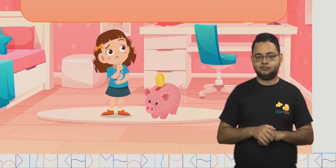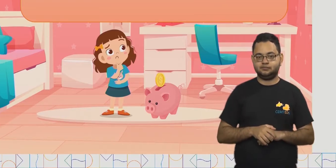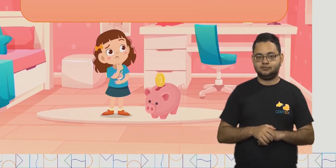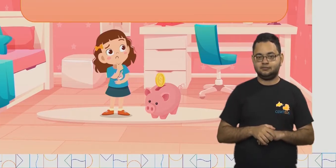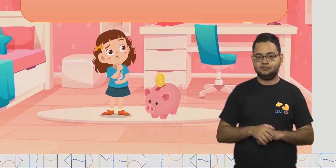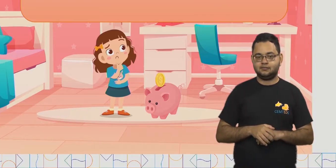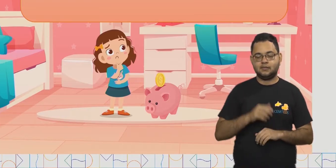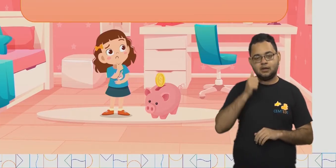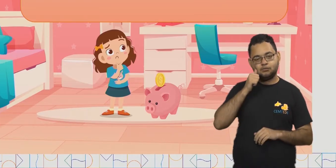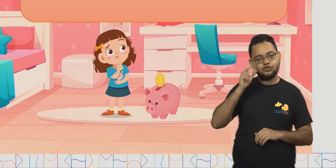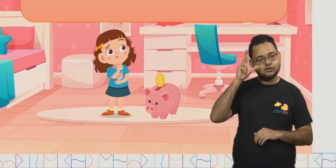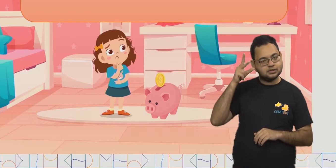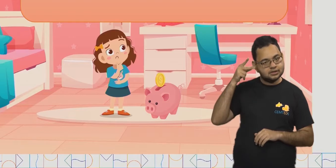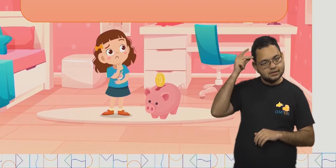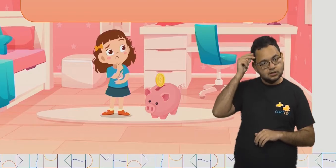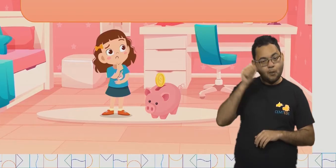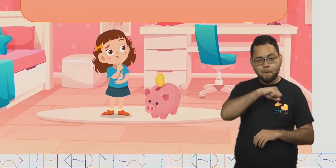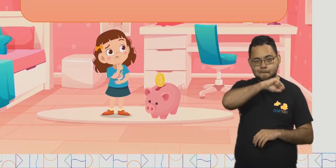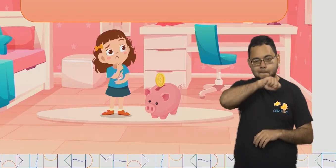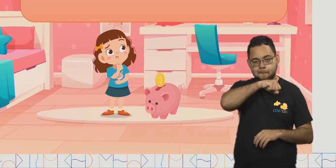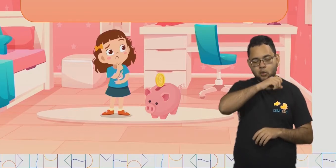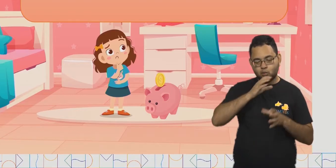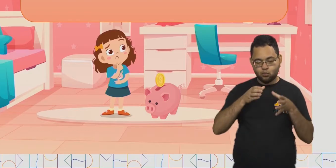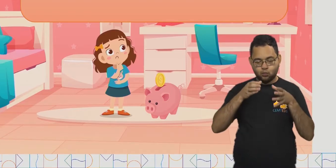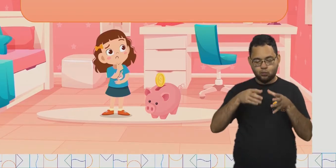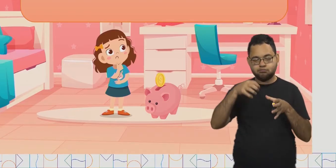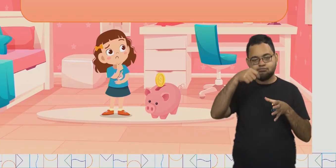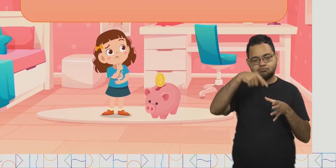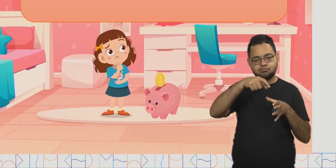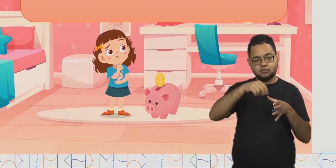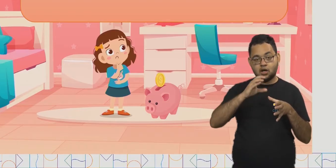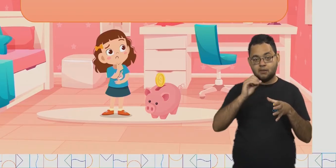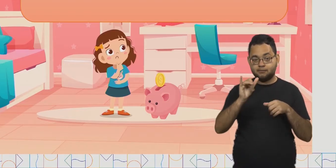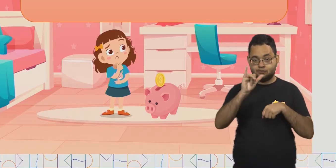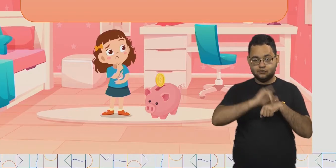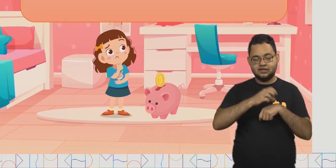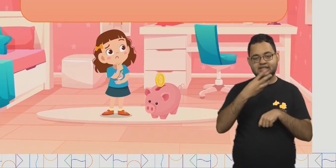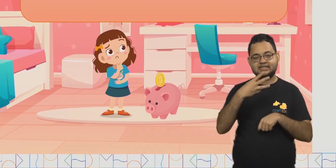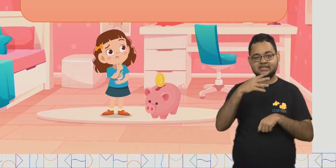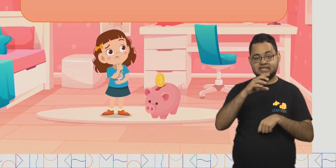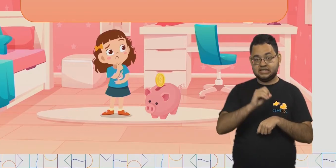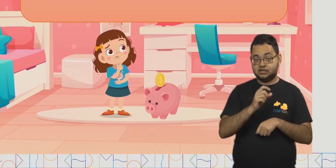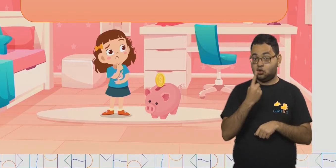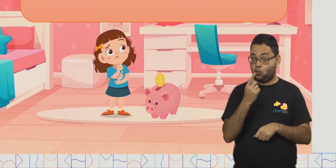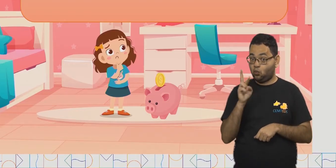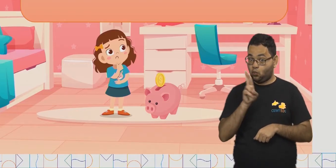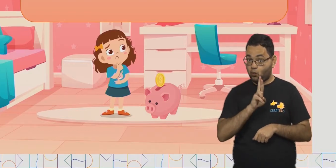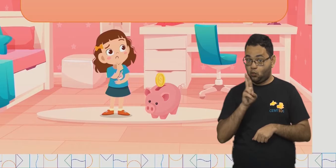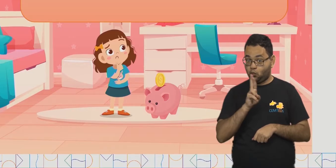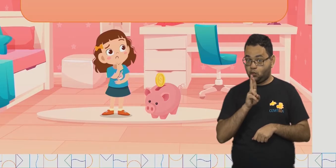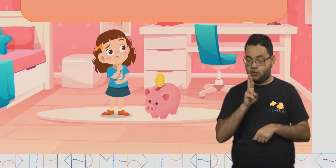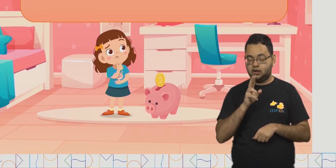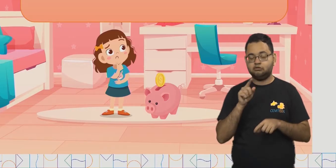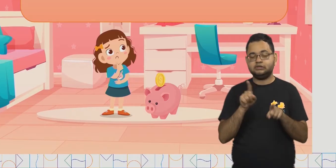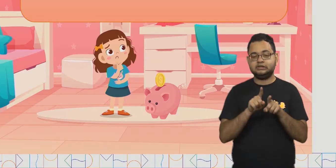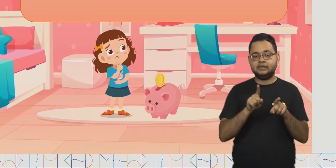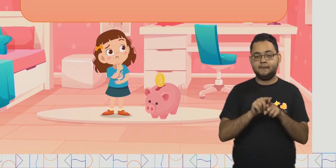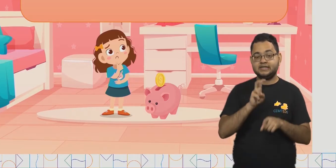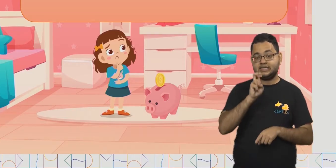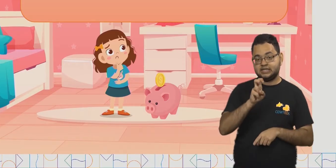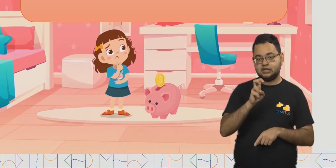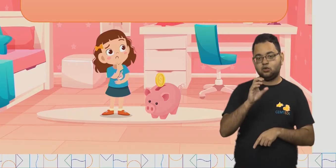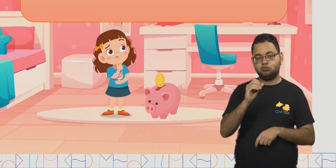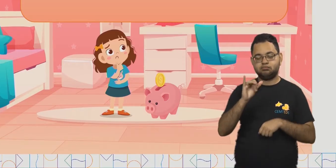Cecília guardou em um cofrinho 30 moedas de um real e sim como moedas de